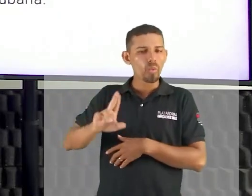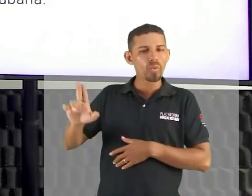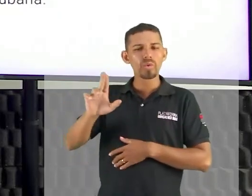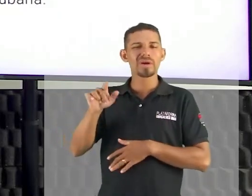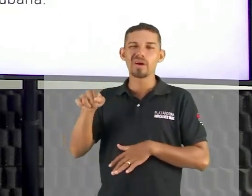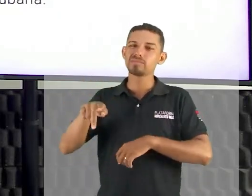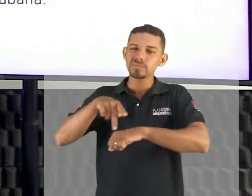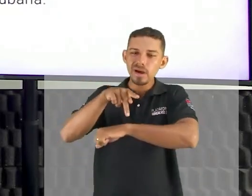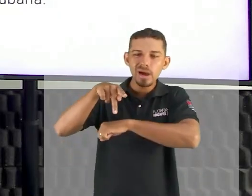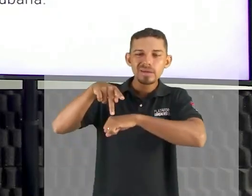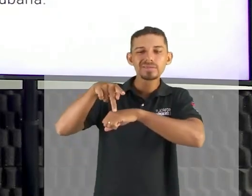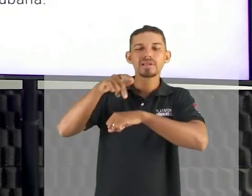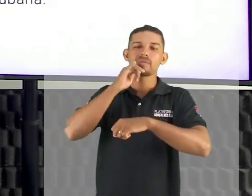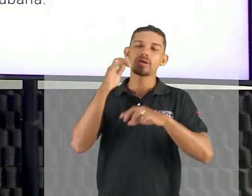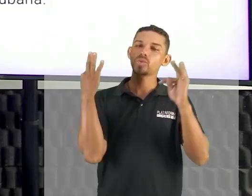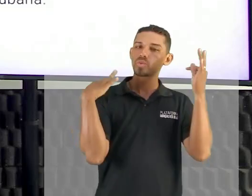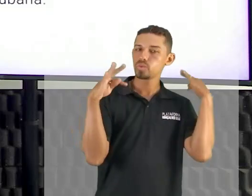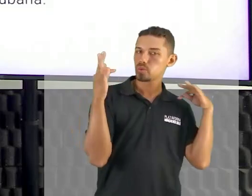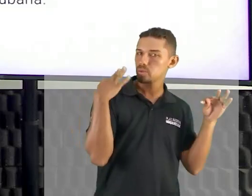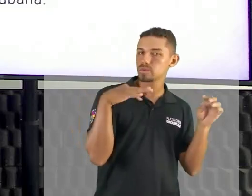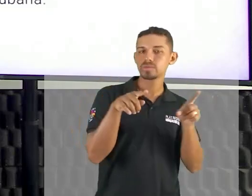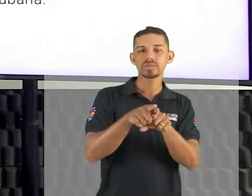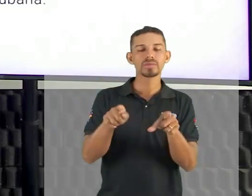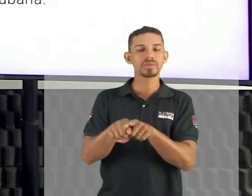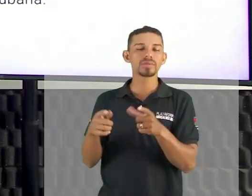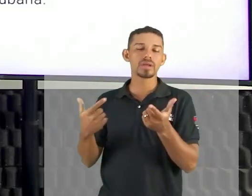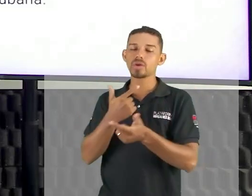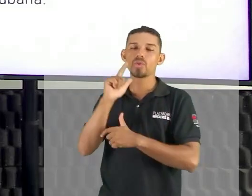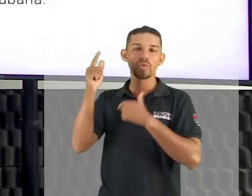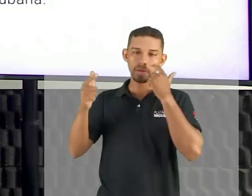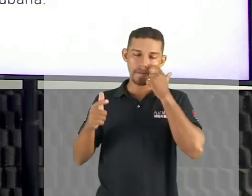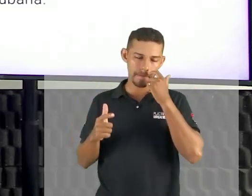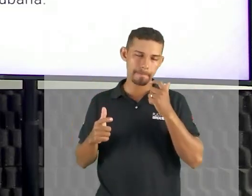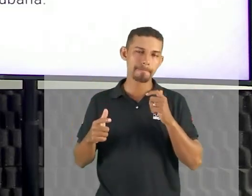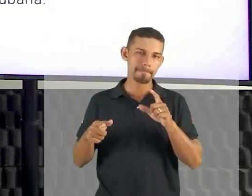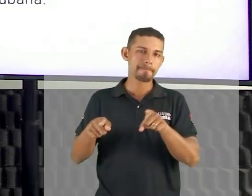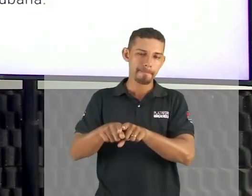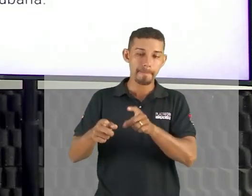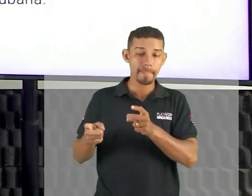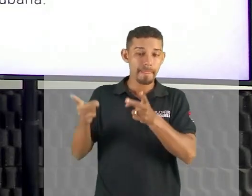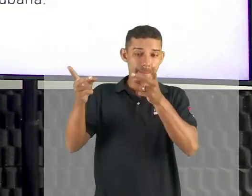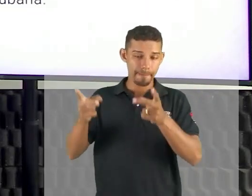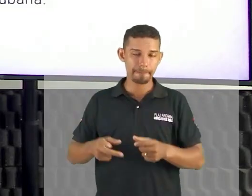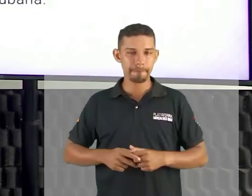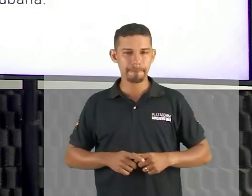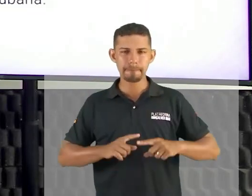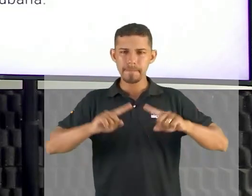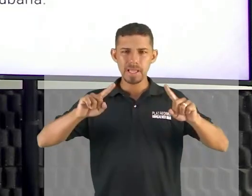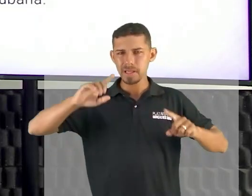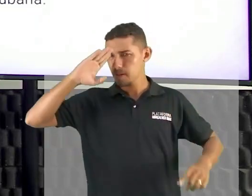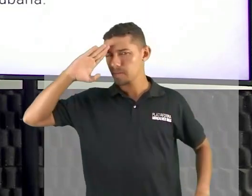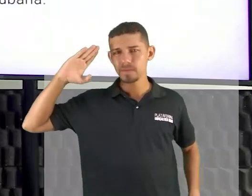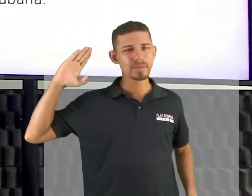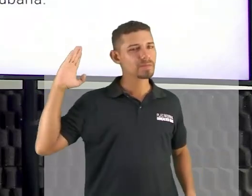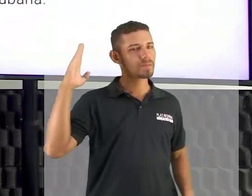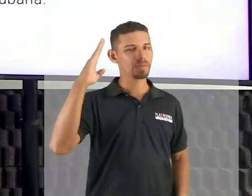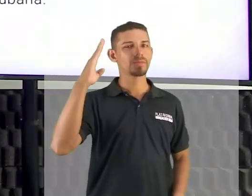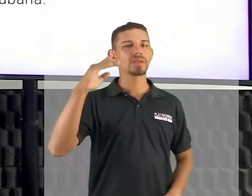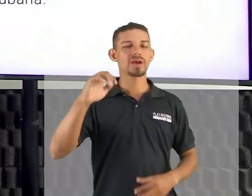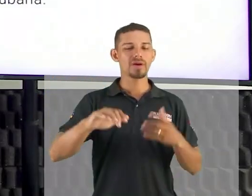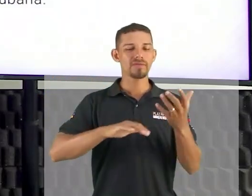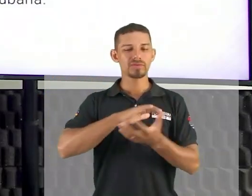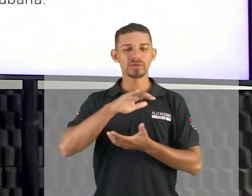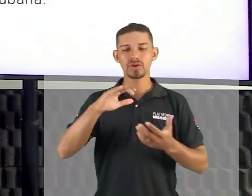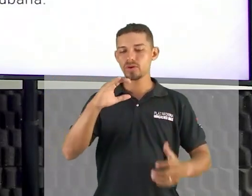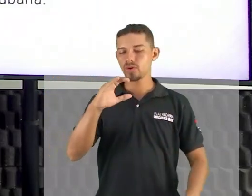essas questões do turismo, ali, do charuto e outras questões também que são vendidas. Mas um ponto-chave da Revolução Cubana que nós vamos